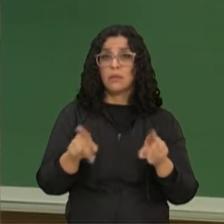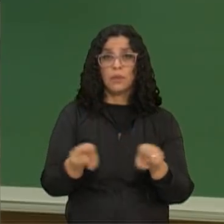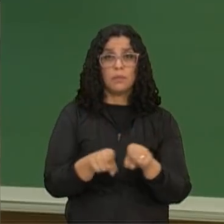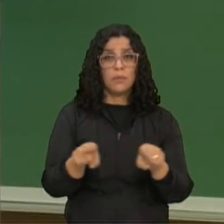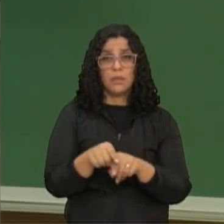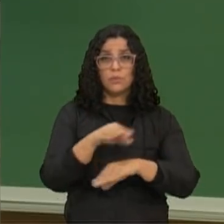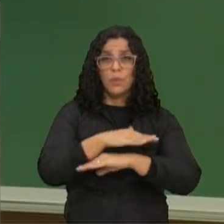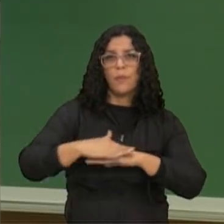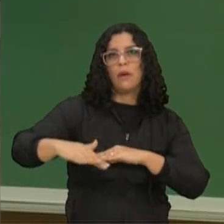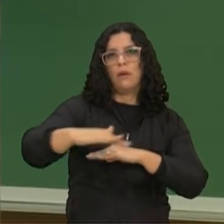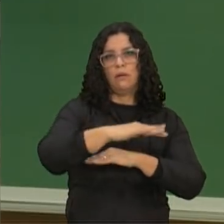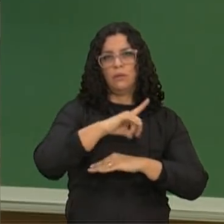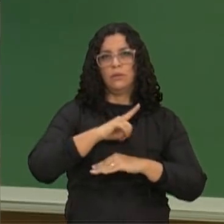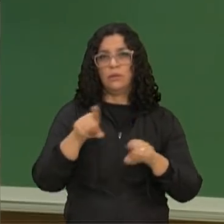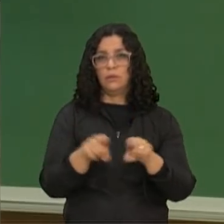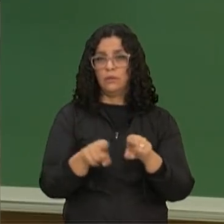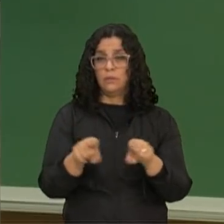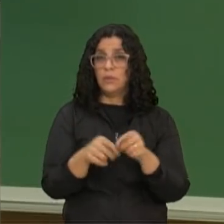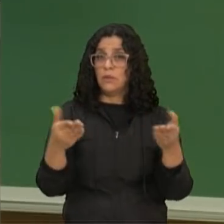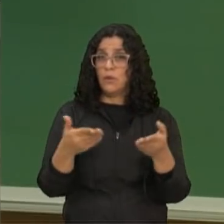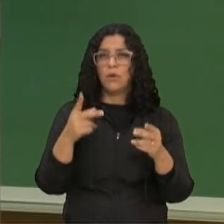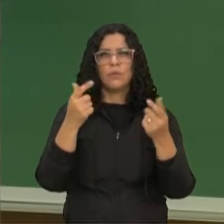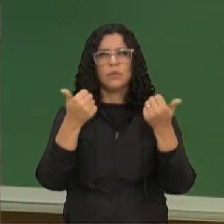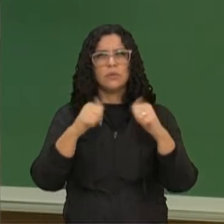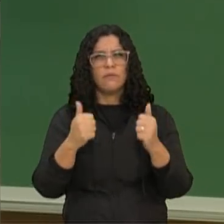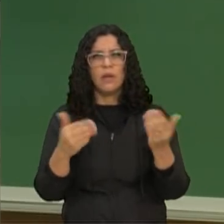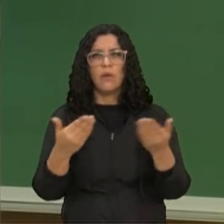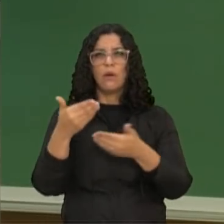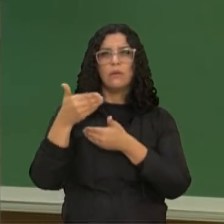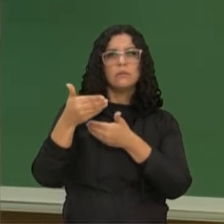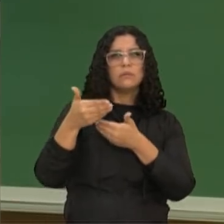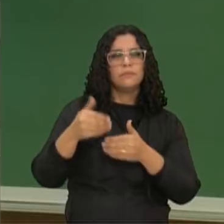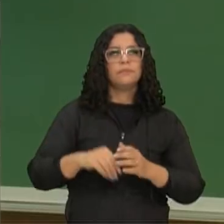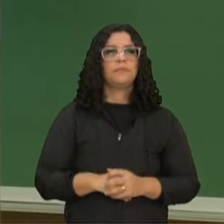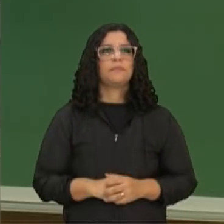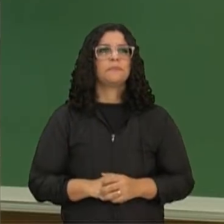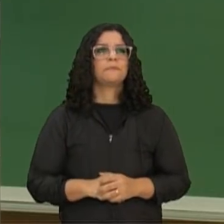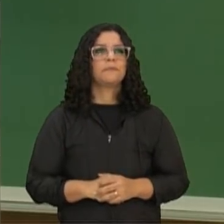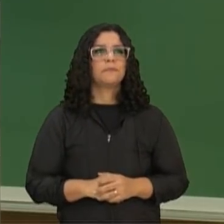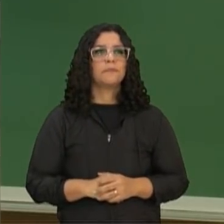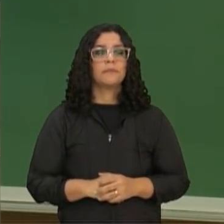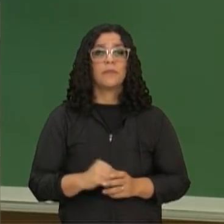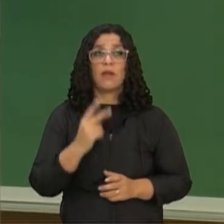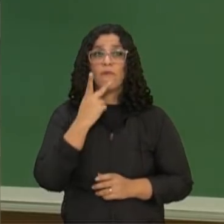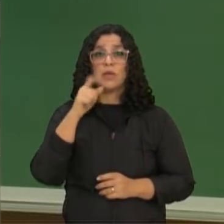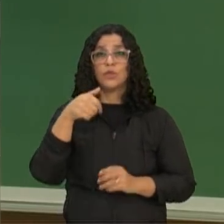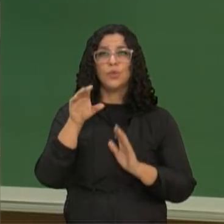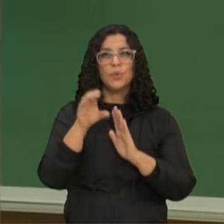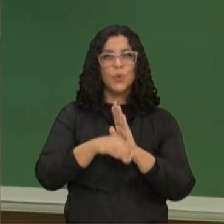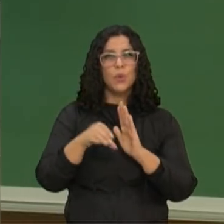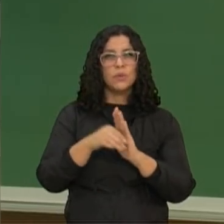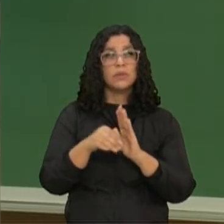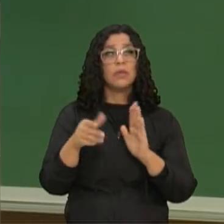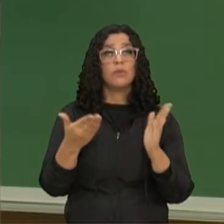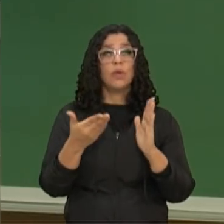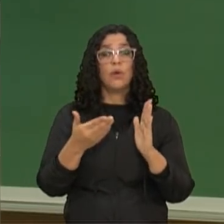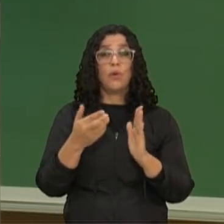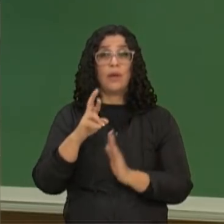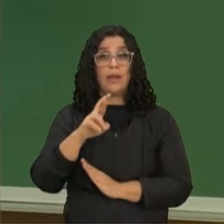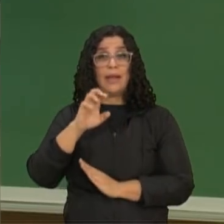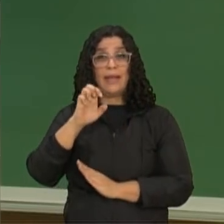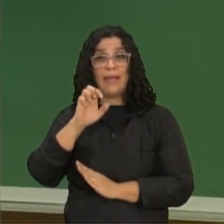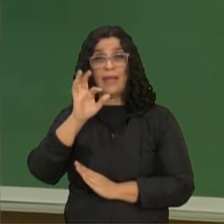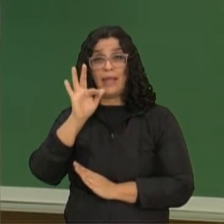no mesmo plano, ok? Então, vamos ali à nossa próxima tela. Então, temos aqui o conceito da refração. Então, a